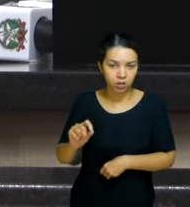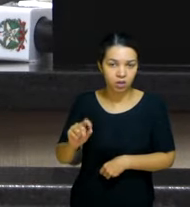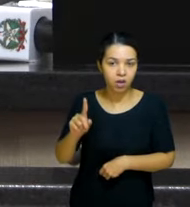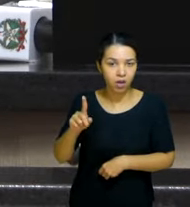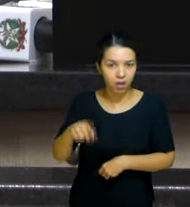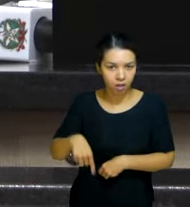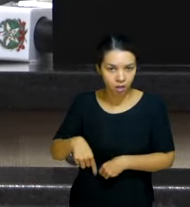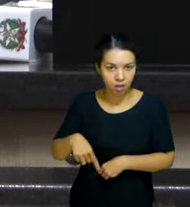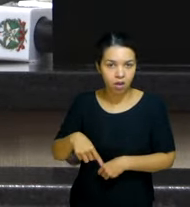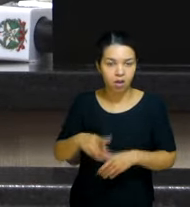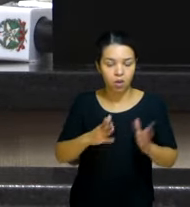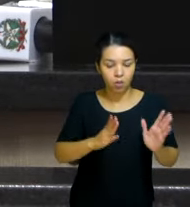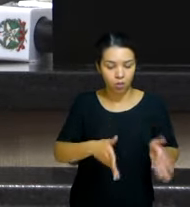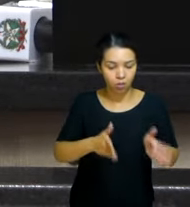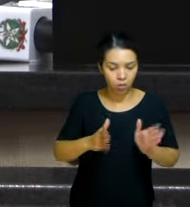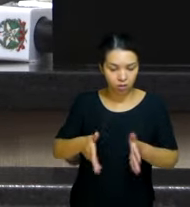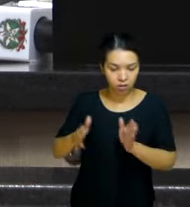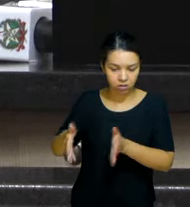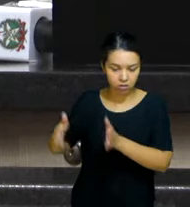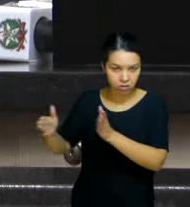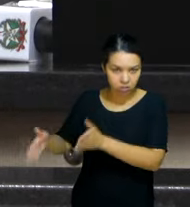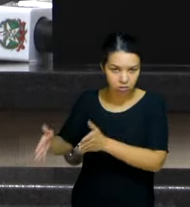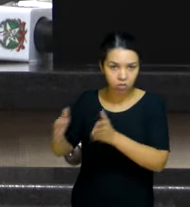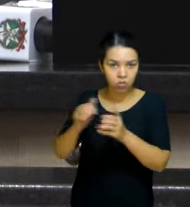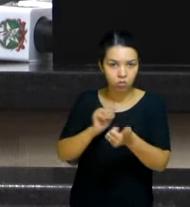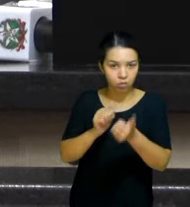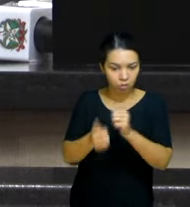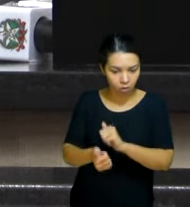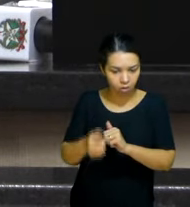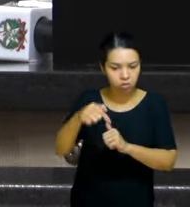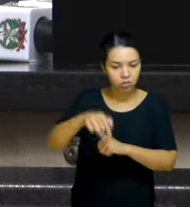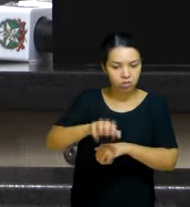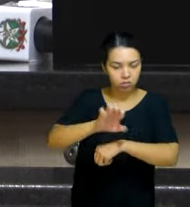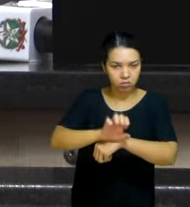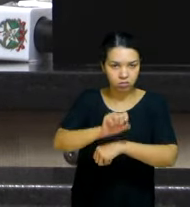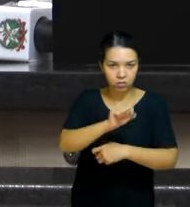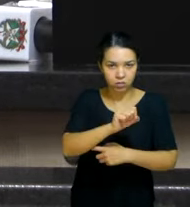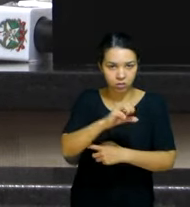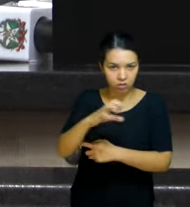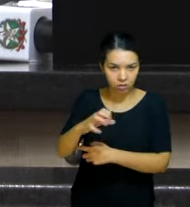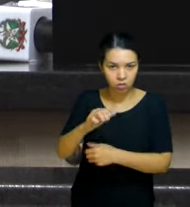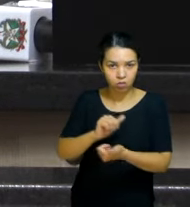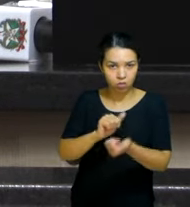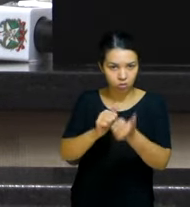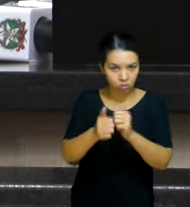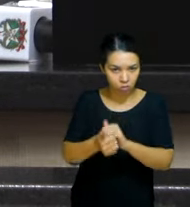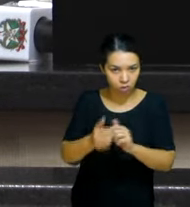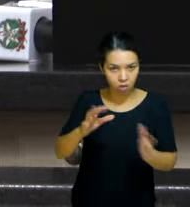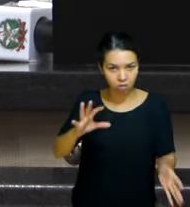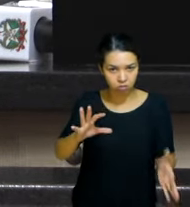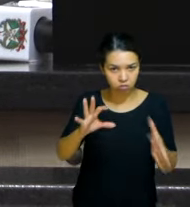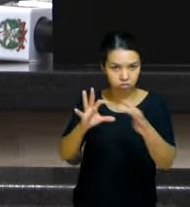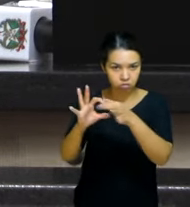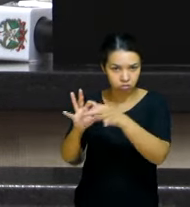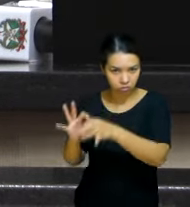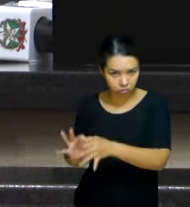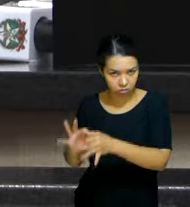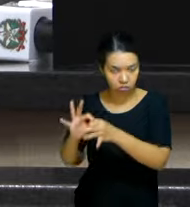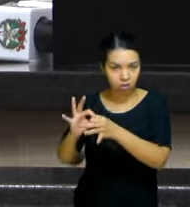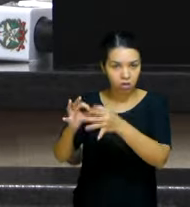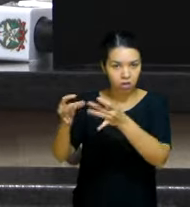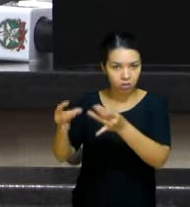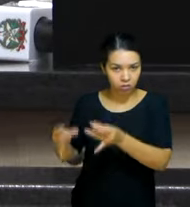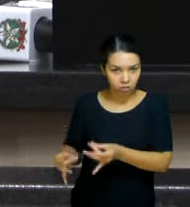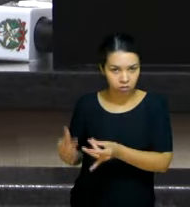a organização do esporte em Santa Catarina, o esporte que está ligado, de uma forma específica,